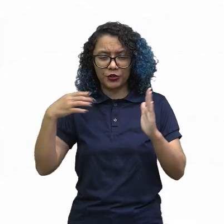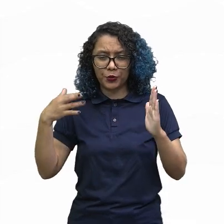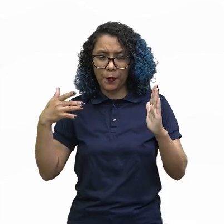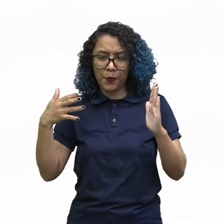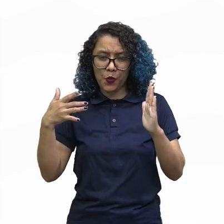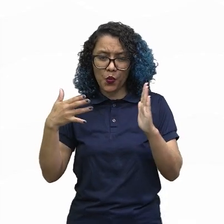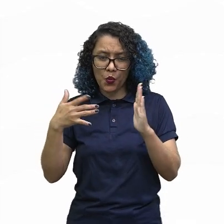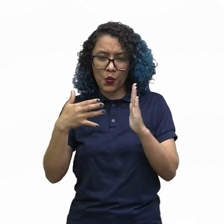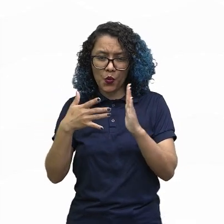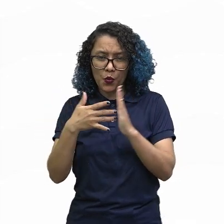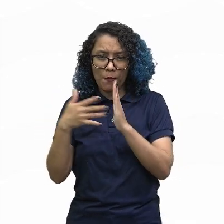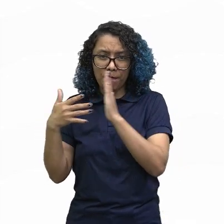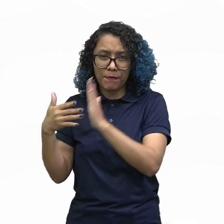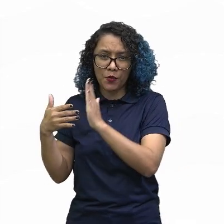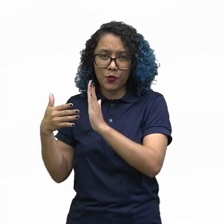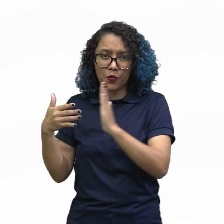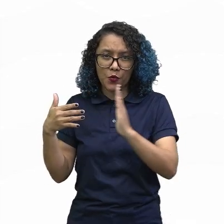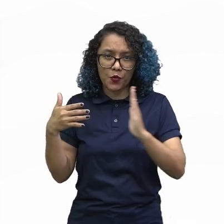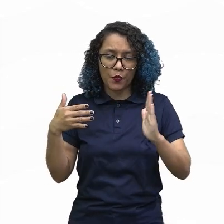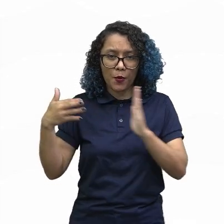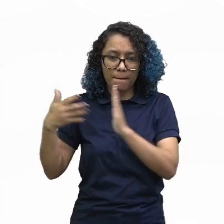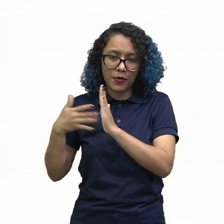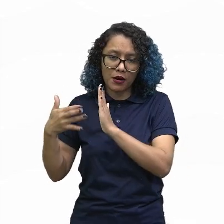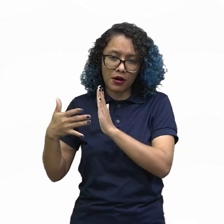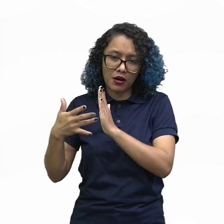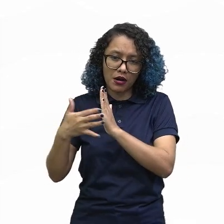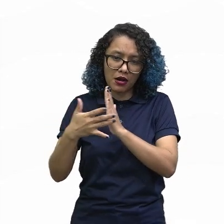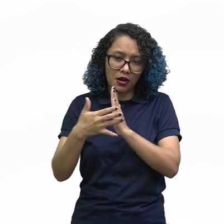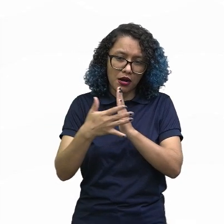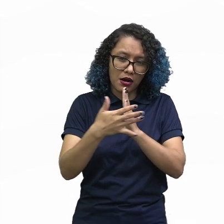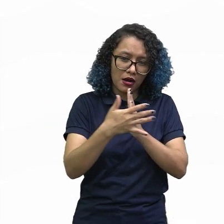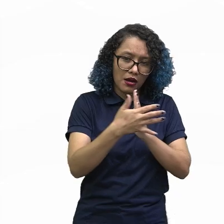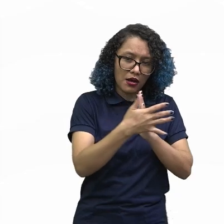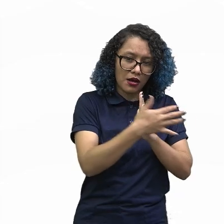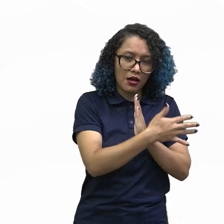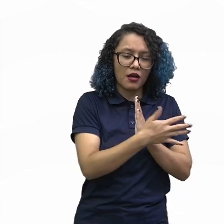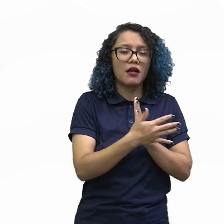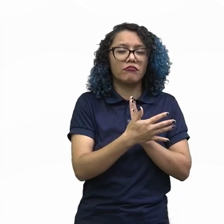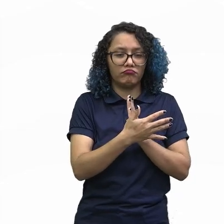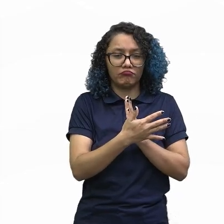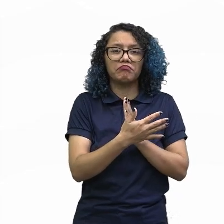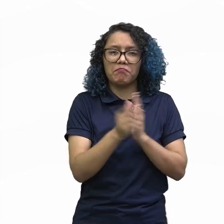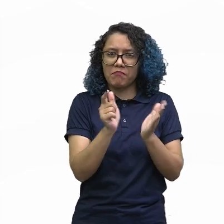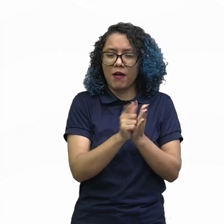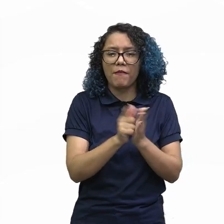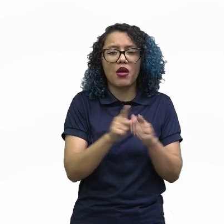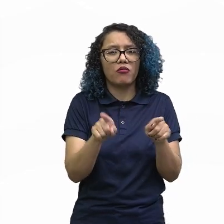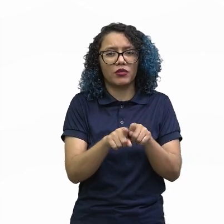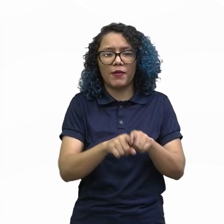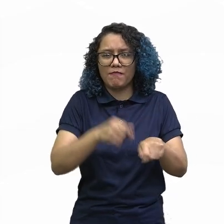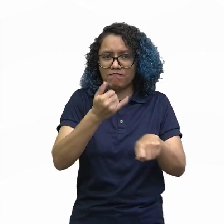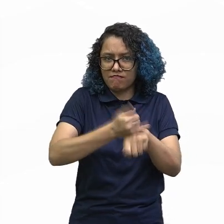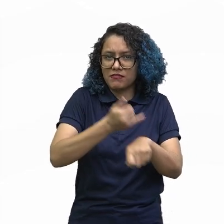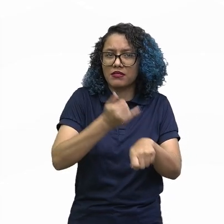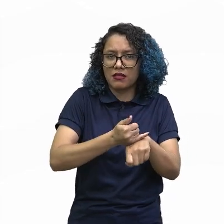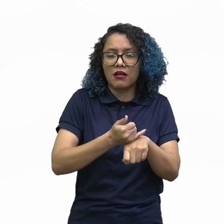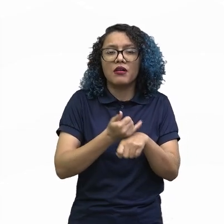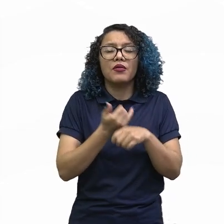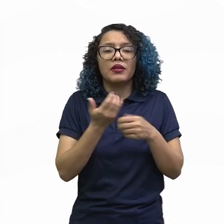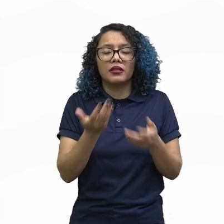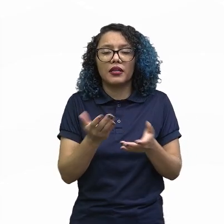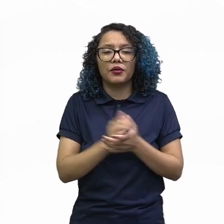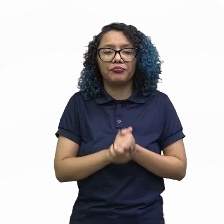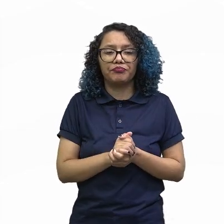como nós estamos vendo aí, ela passa pelo papel, como pelo metal. Logo, a